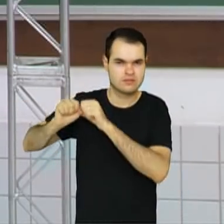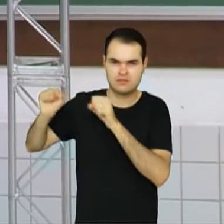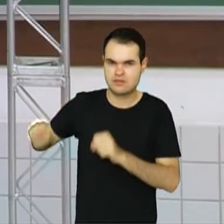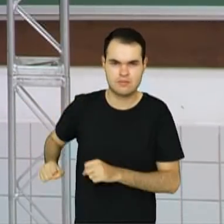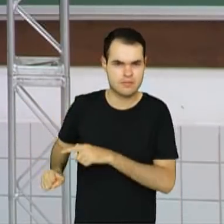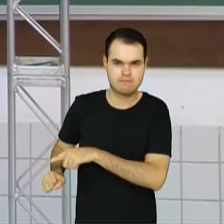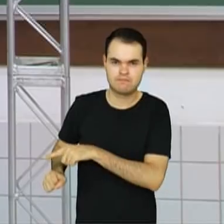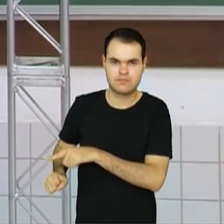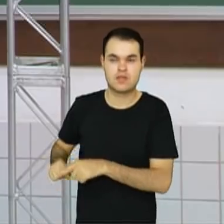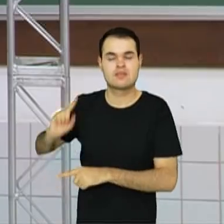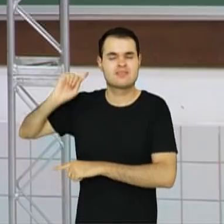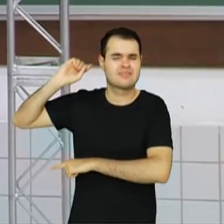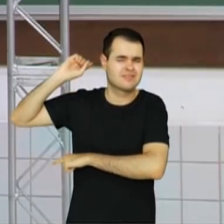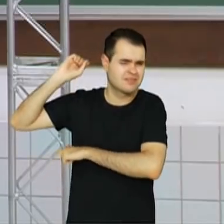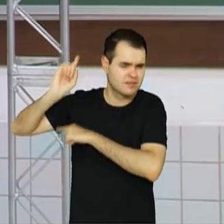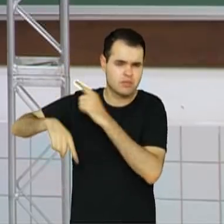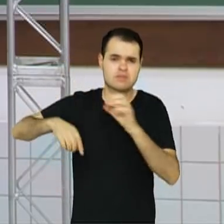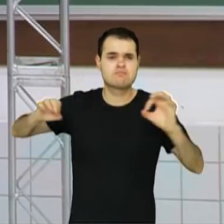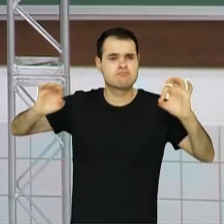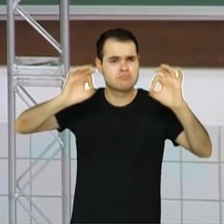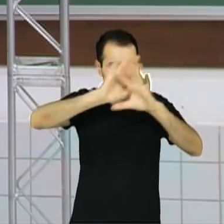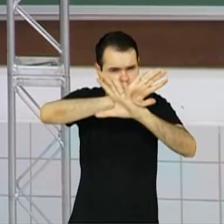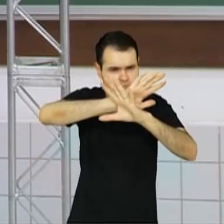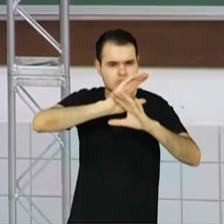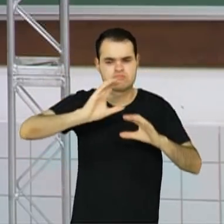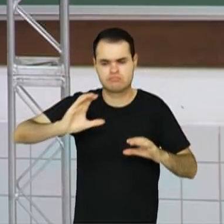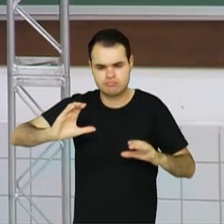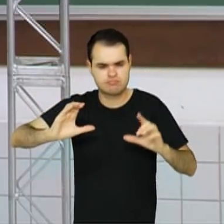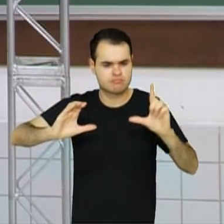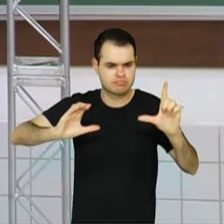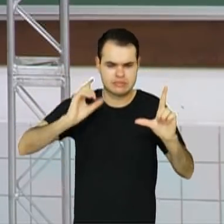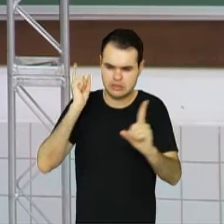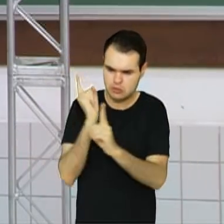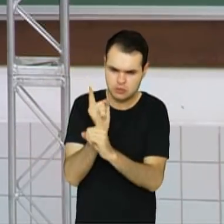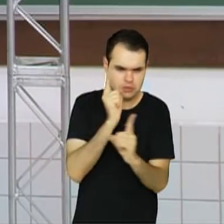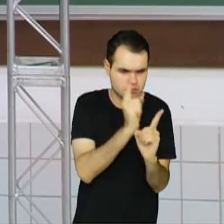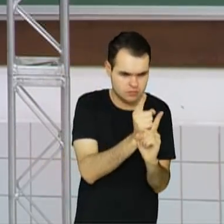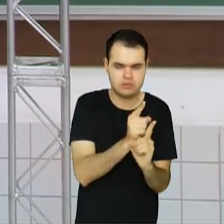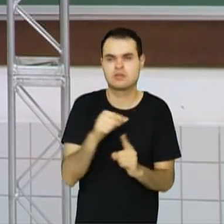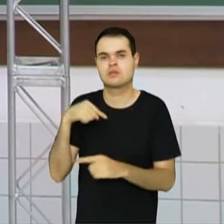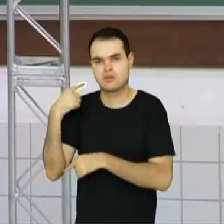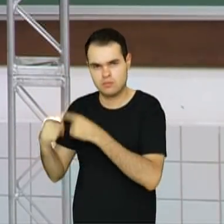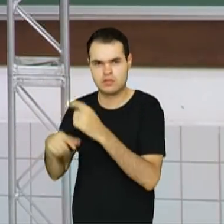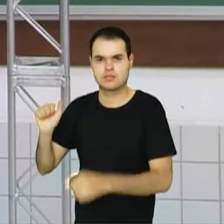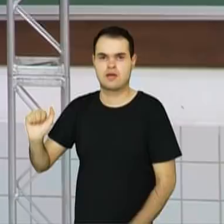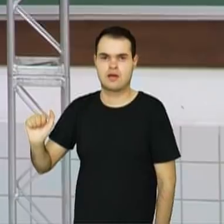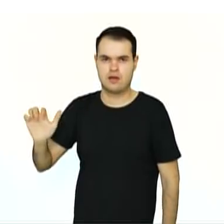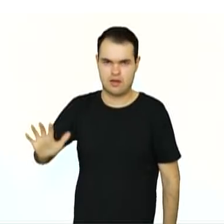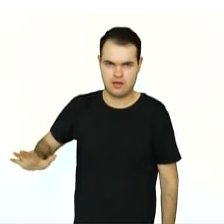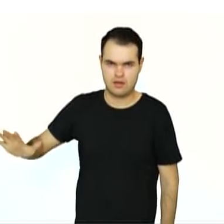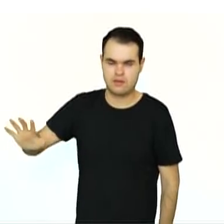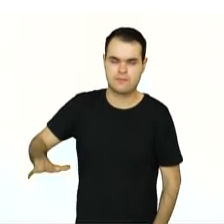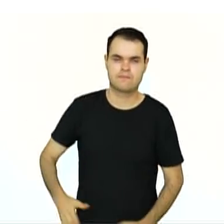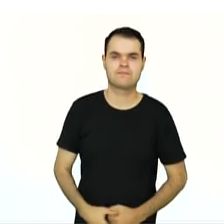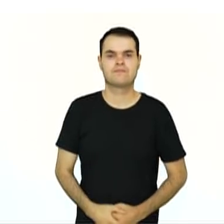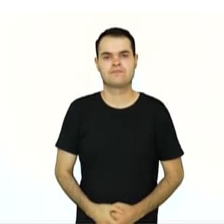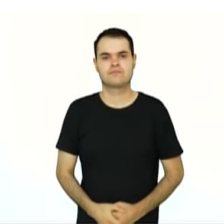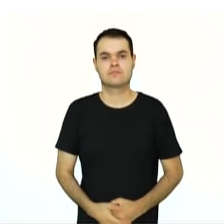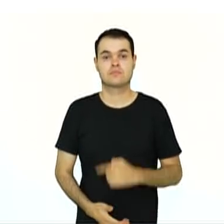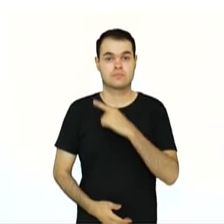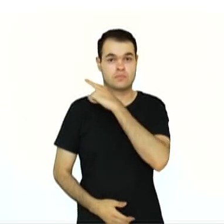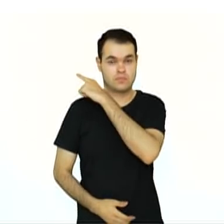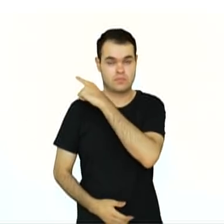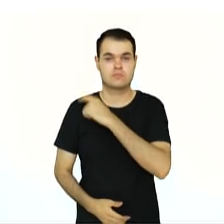área depois que você souber o comprimento e a largura. Certo? Então, olha só. Então, o sistema está ali,